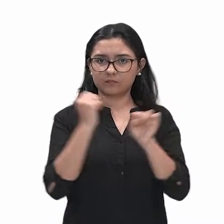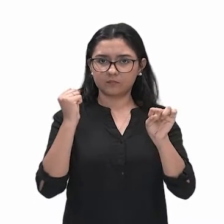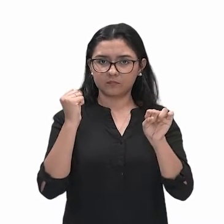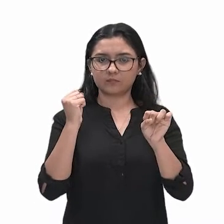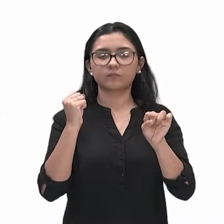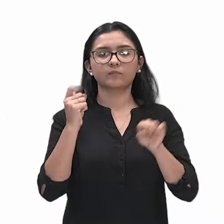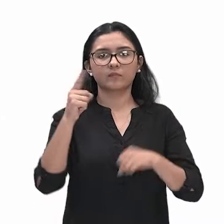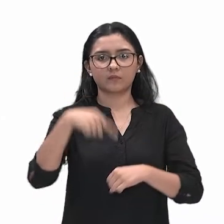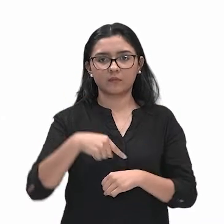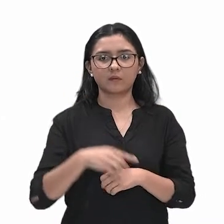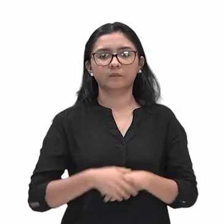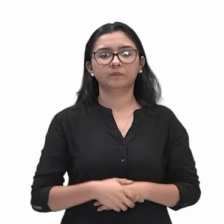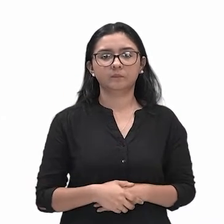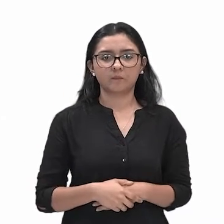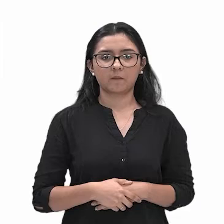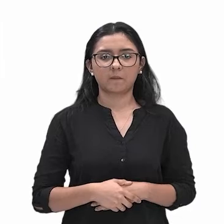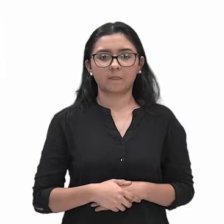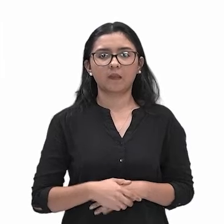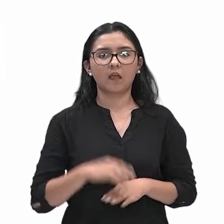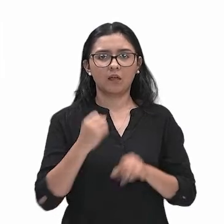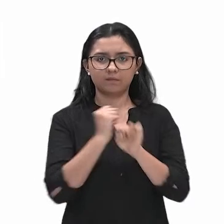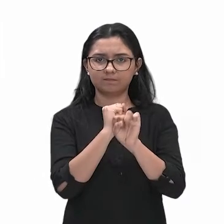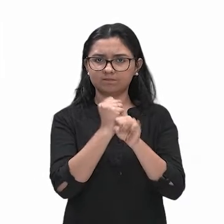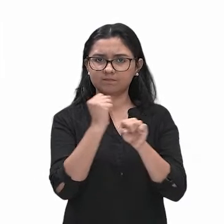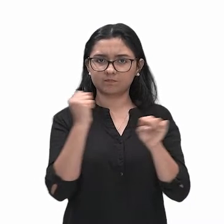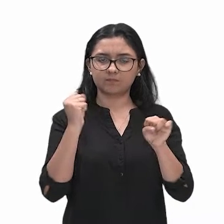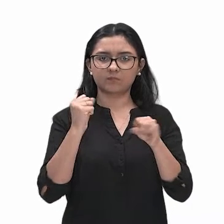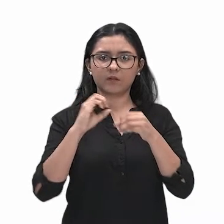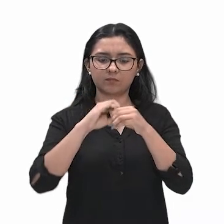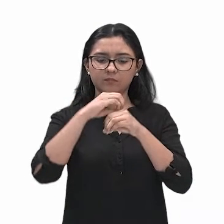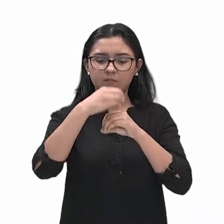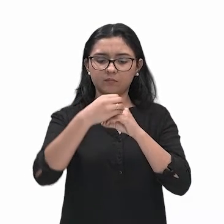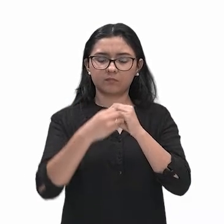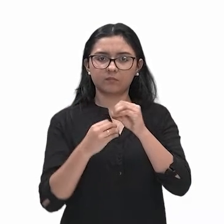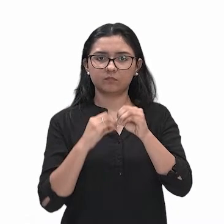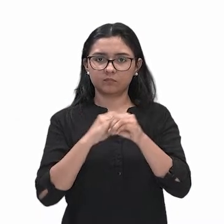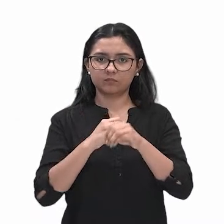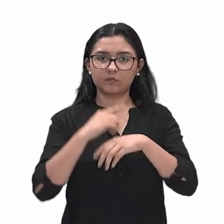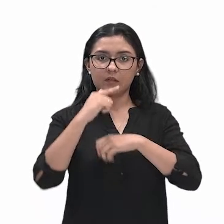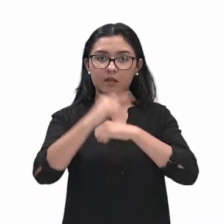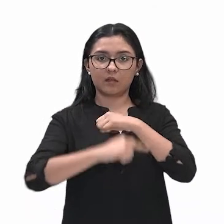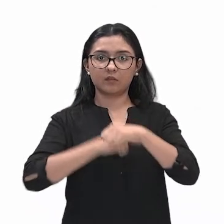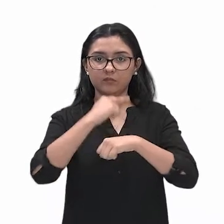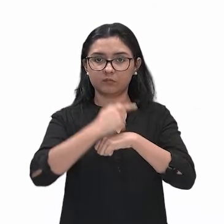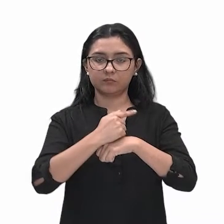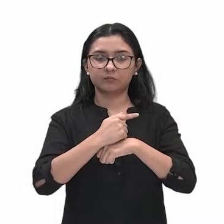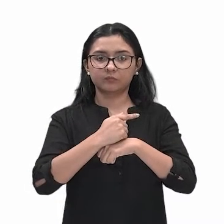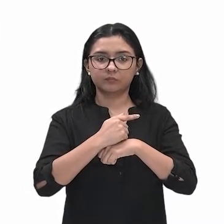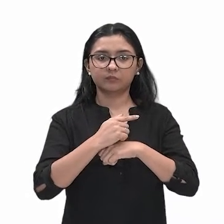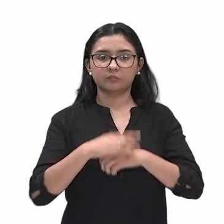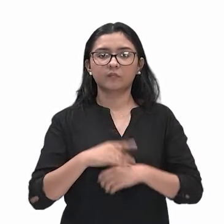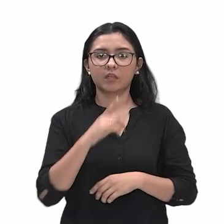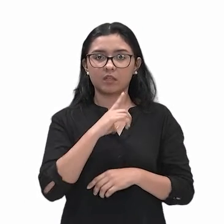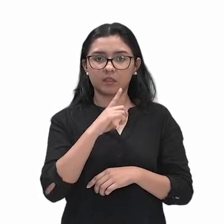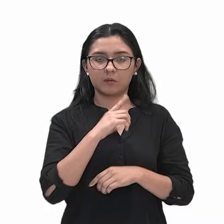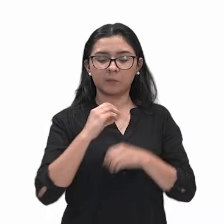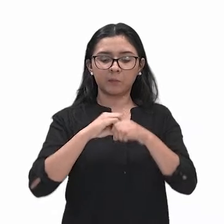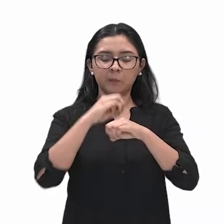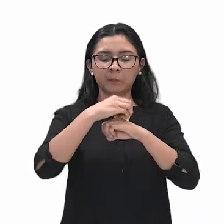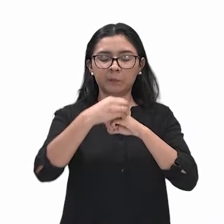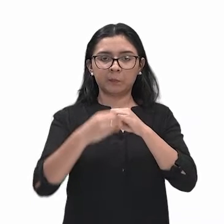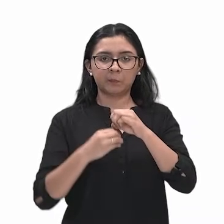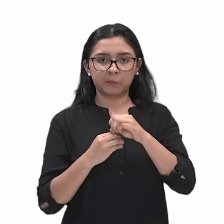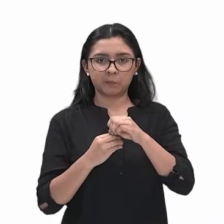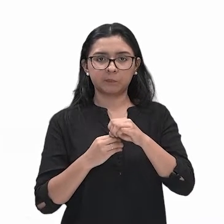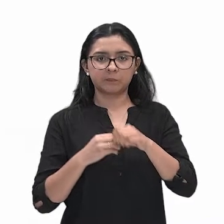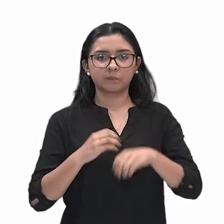fala de bem grande, a gente está falando de uma quantidade bem grande mesmo de átomos de carbono ali presentes, tá? Uma cadeia que